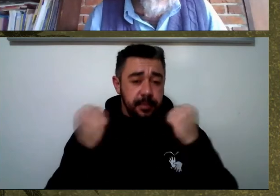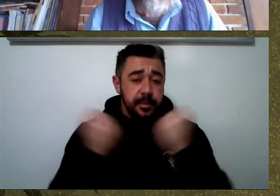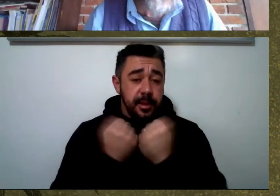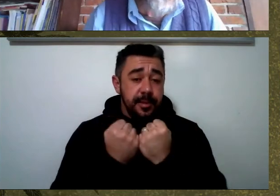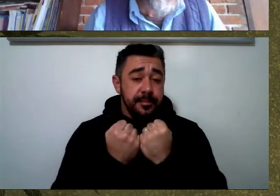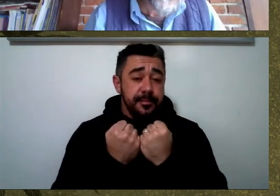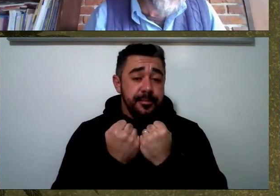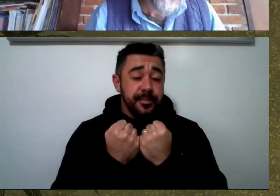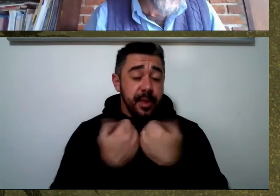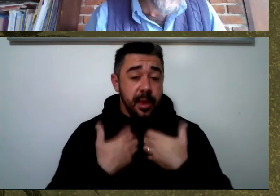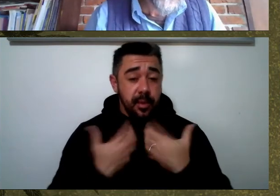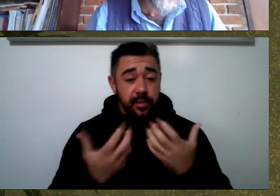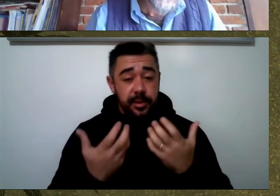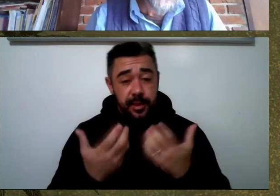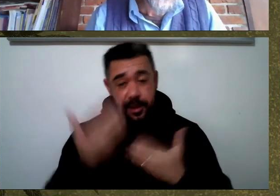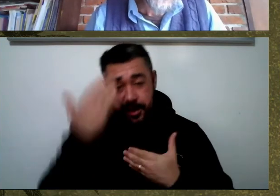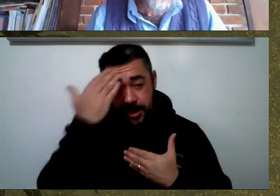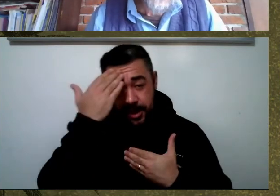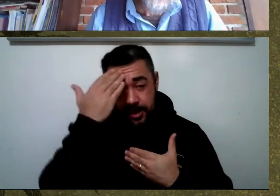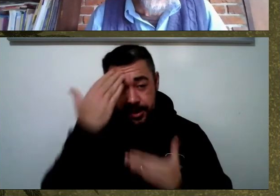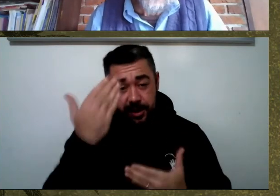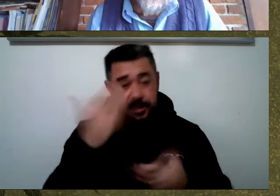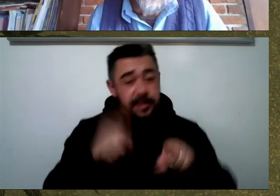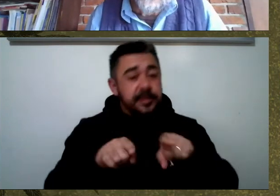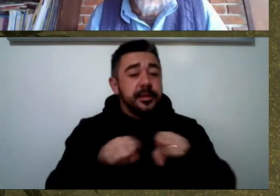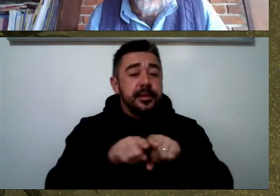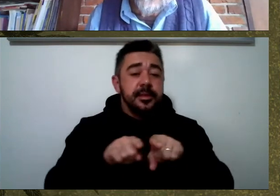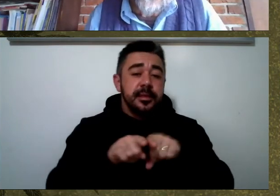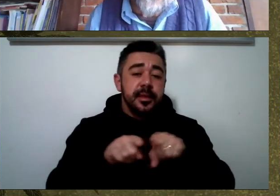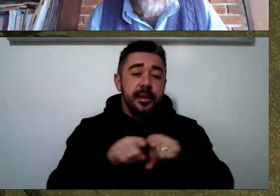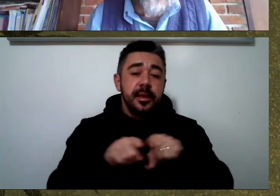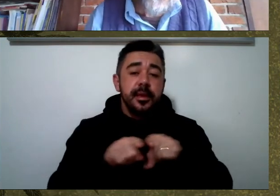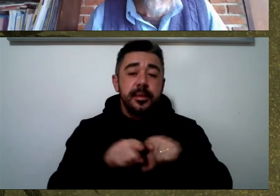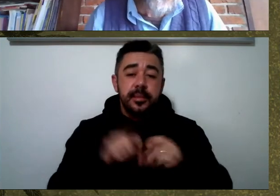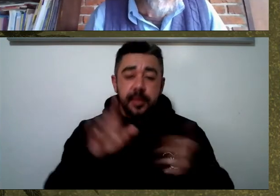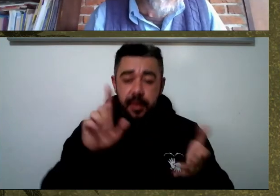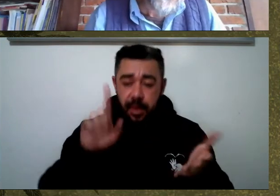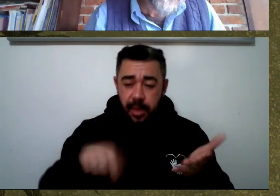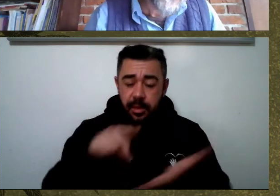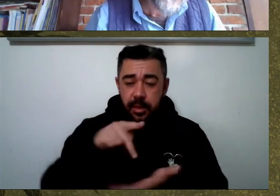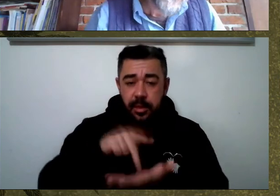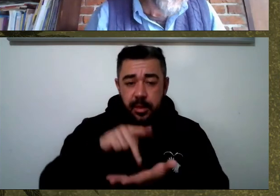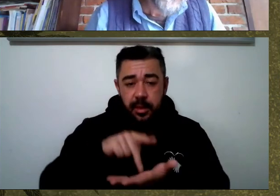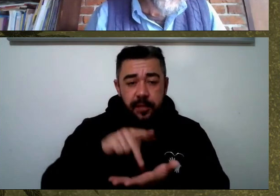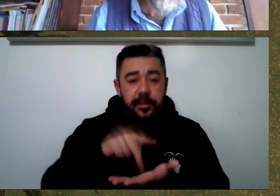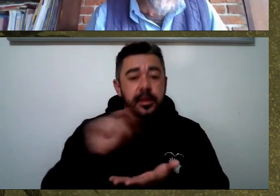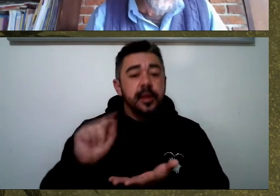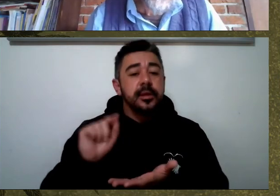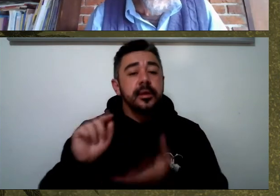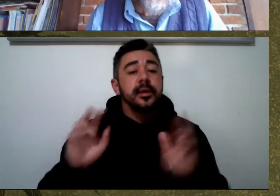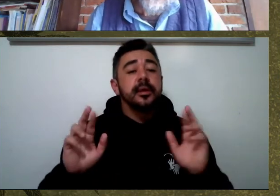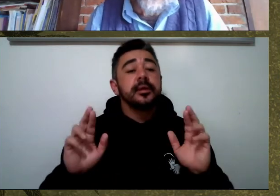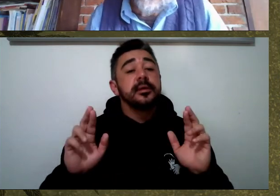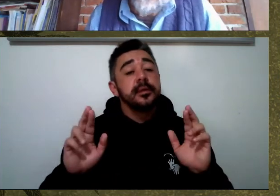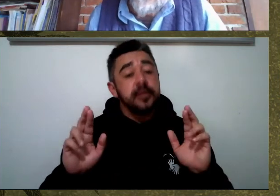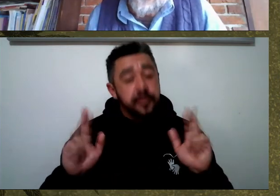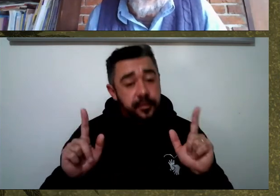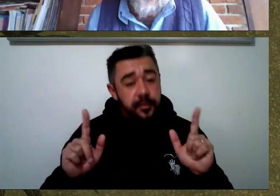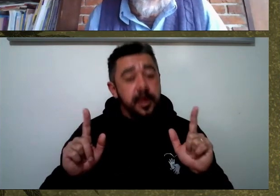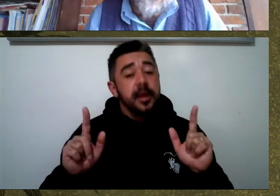e quero agradecer-lhe também aquilo que é de facto uma deferência